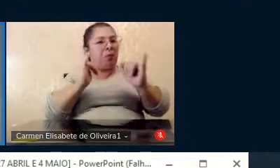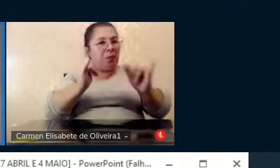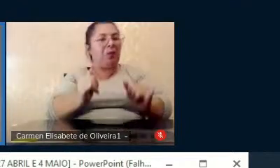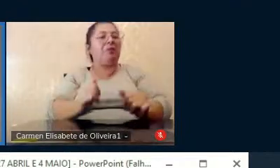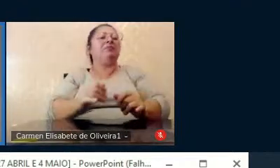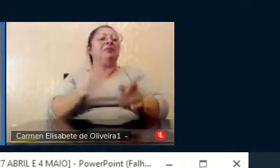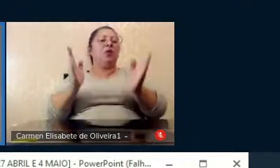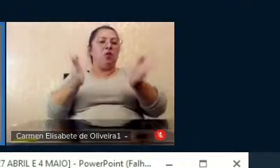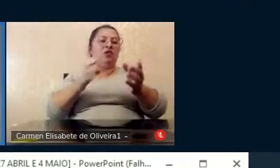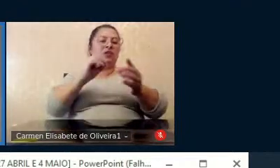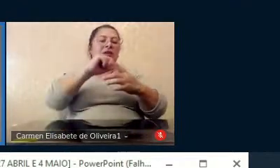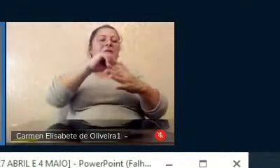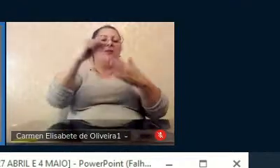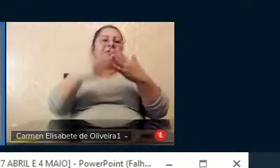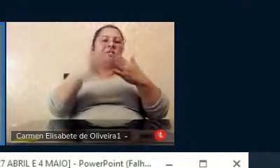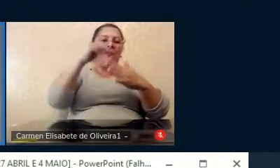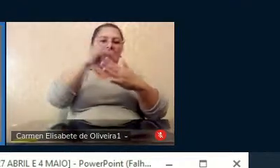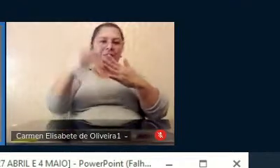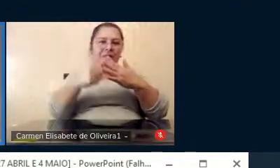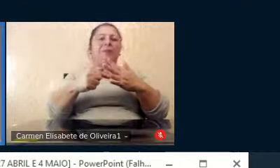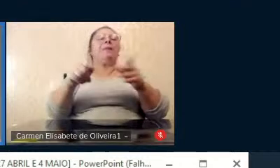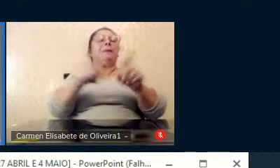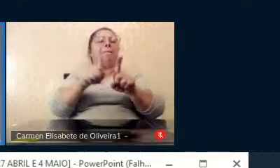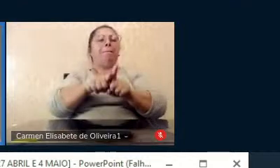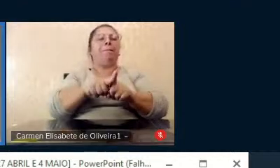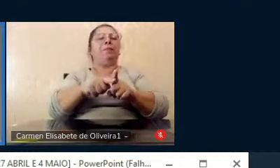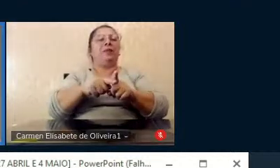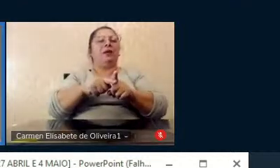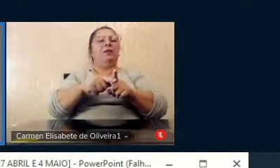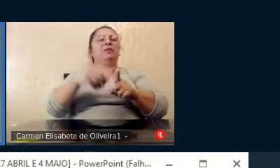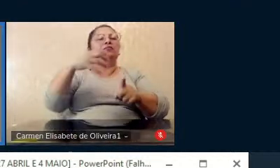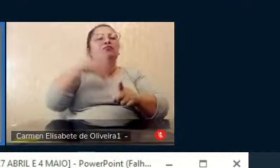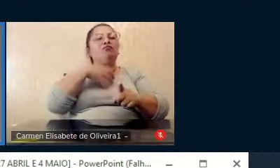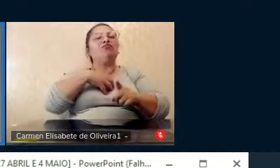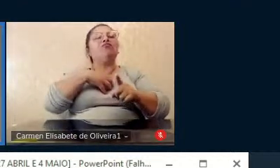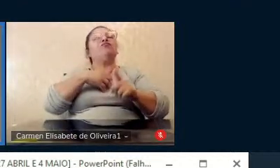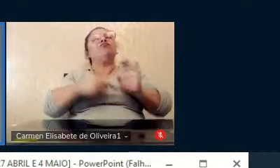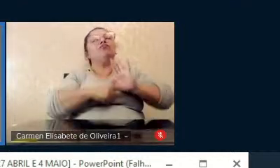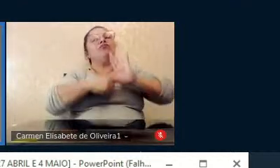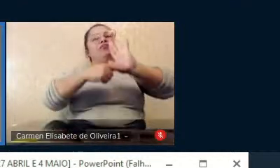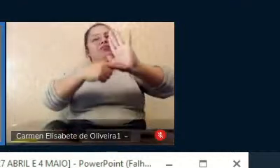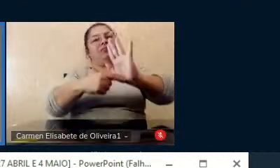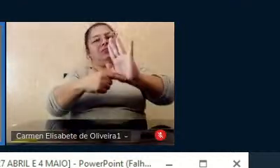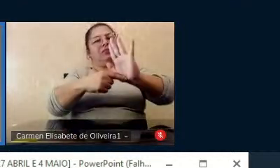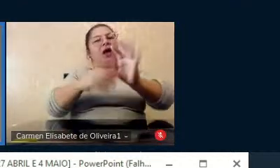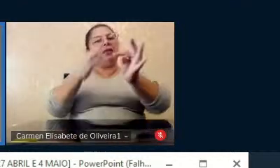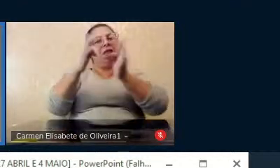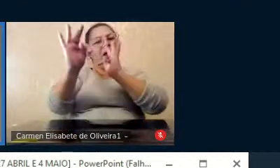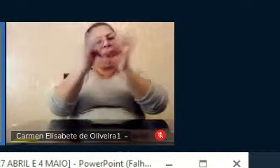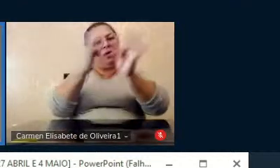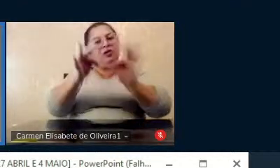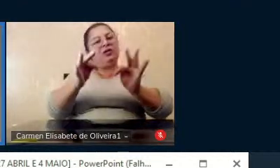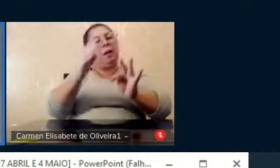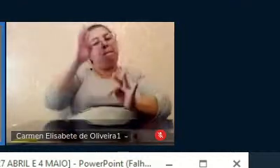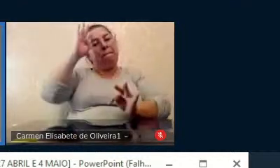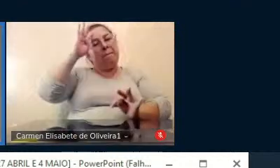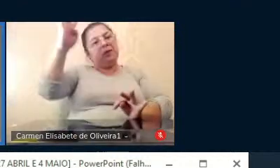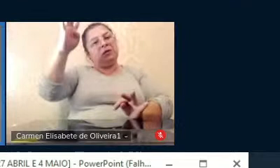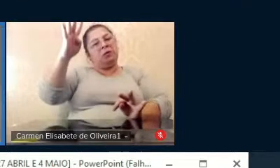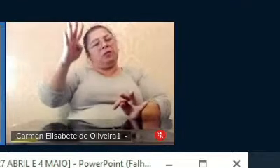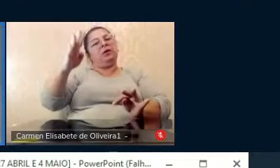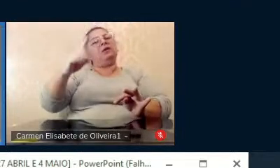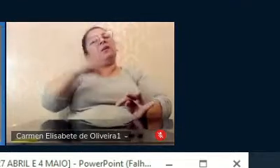mídias, às redes sociais, a plataformas, né, e a tecnologia principalmente,